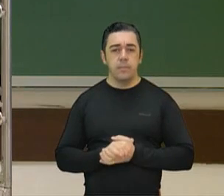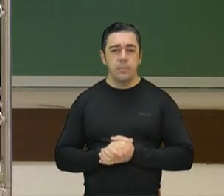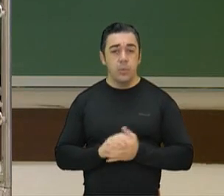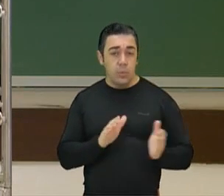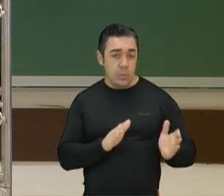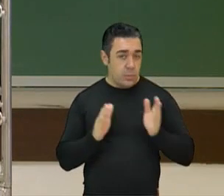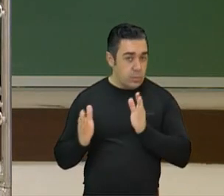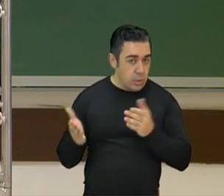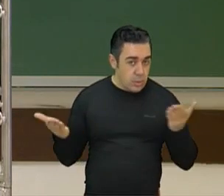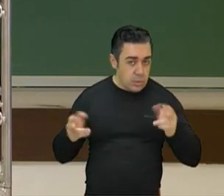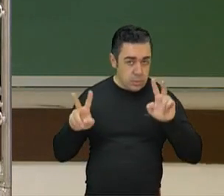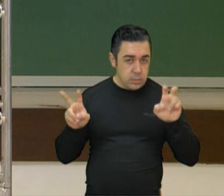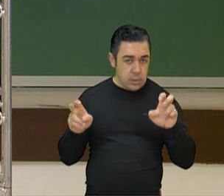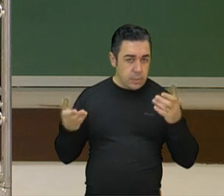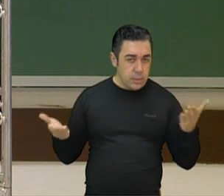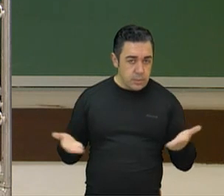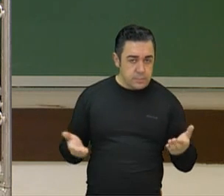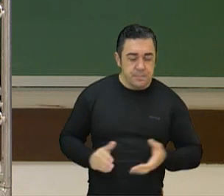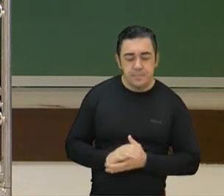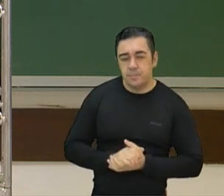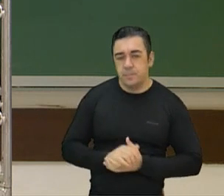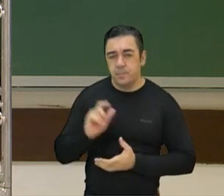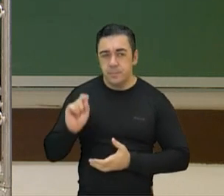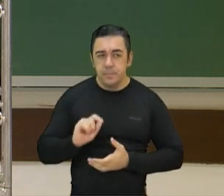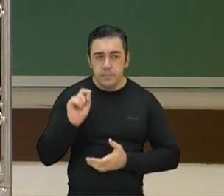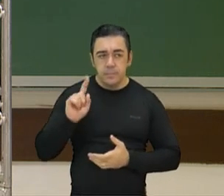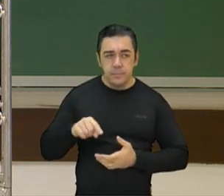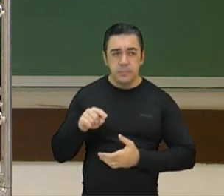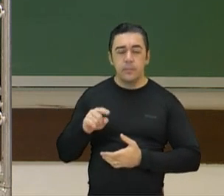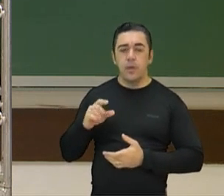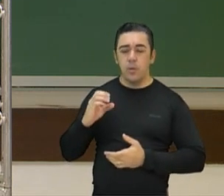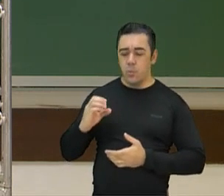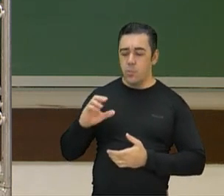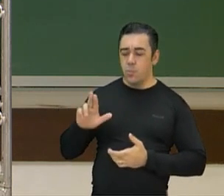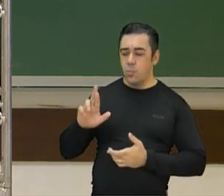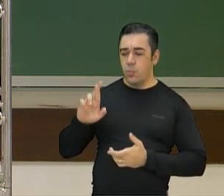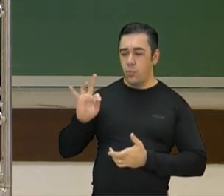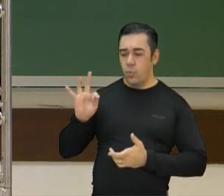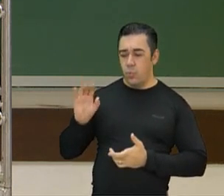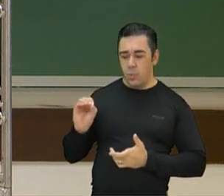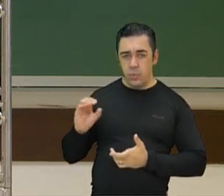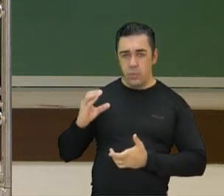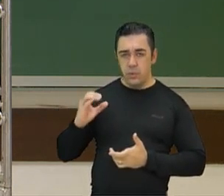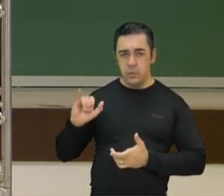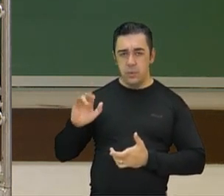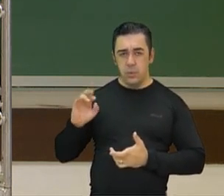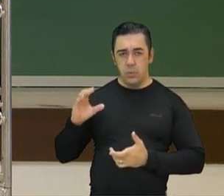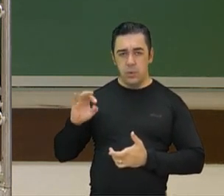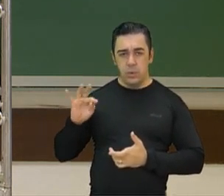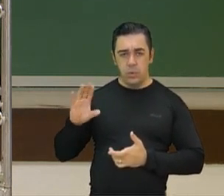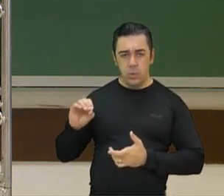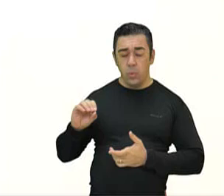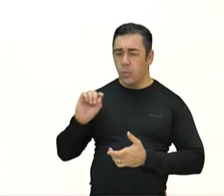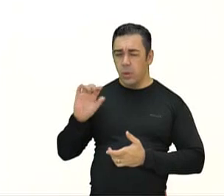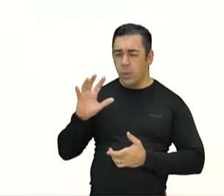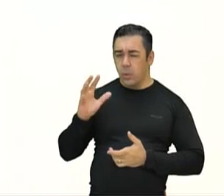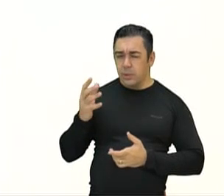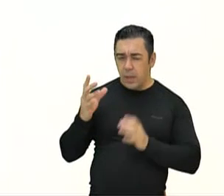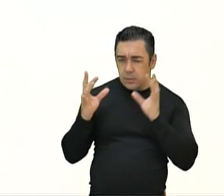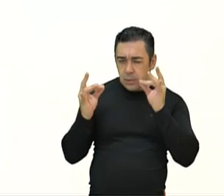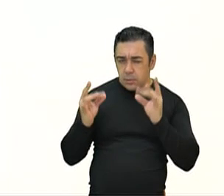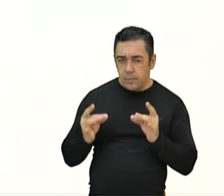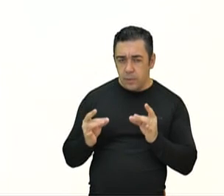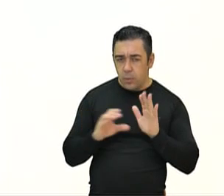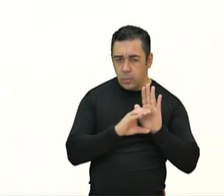Passamos aqui então, pessoal, para o estudo aqui do curto-circuito. Curto-circuito, vamos ver aqui a definição.